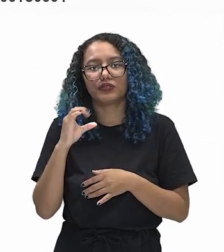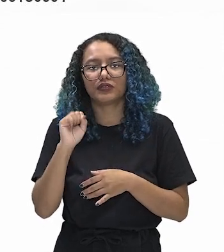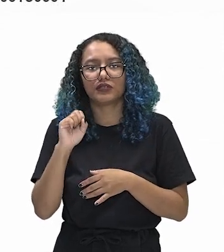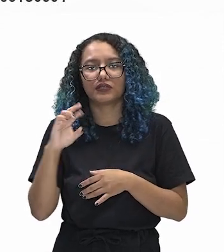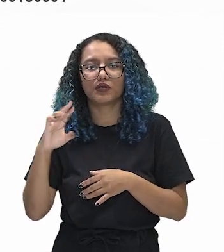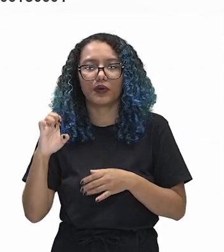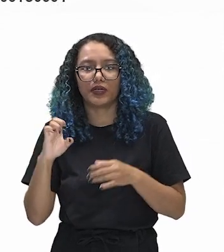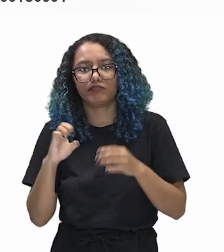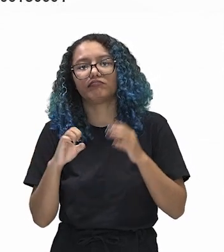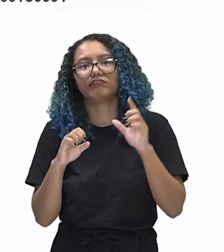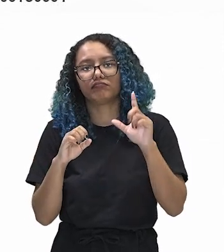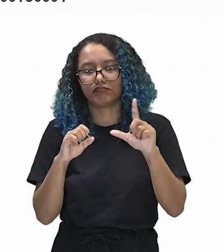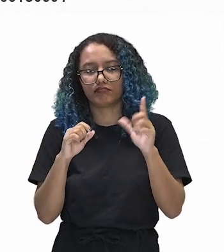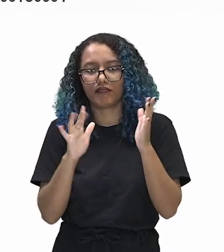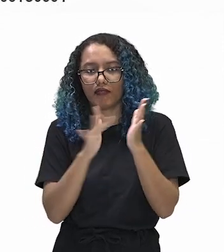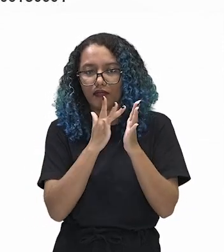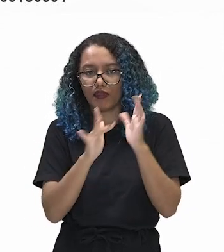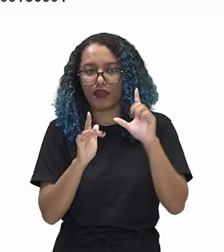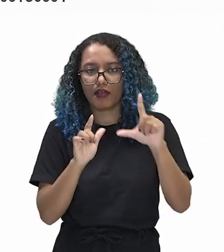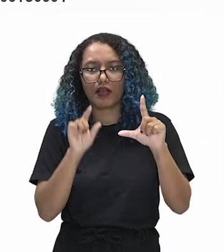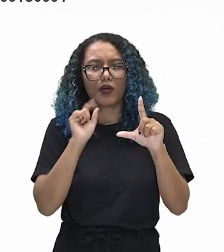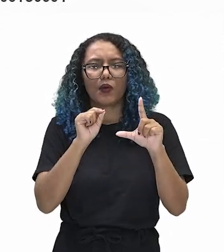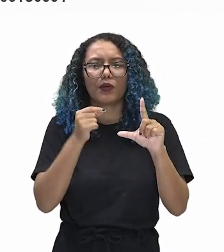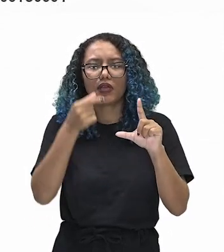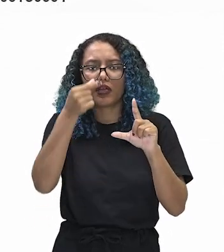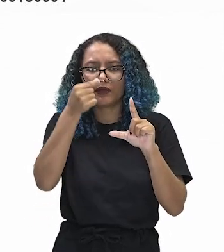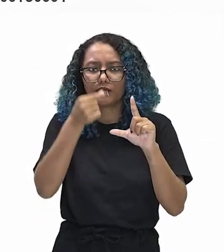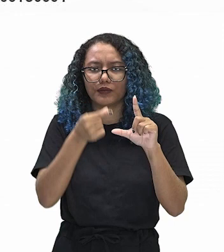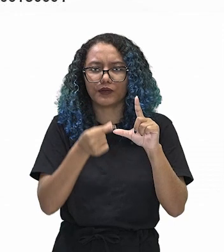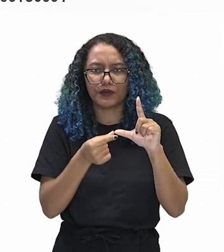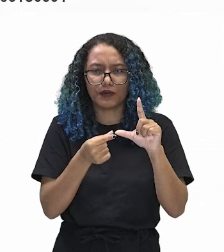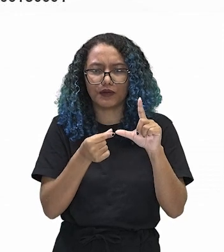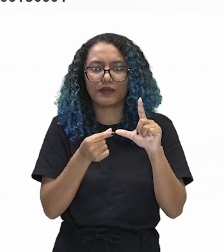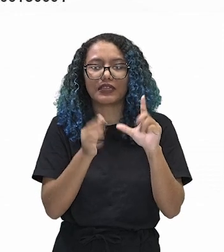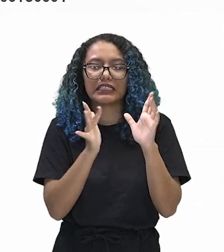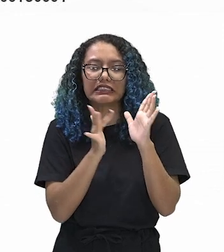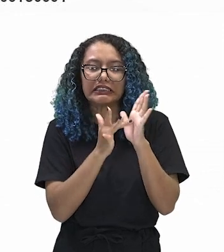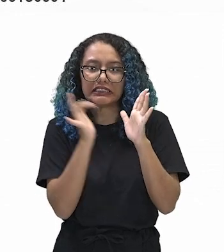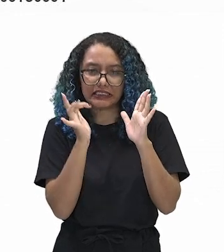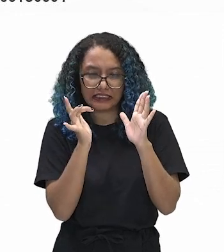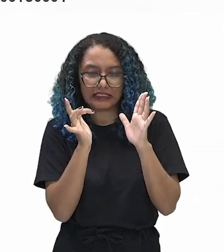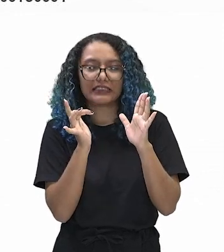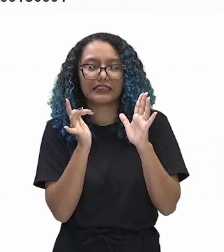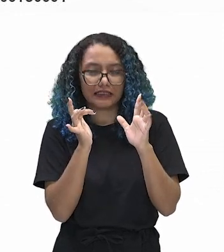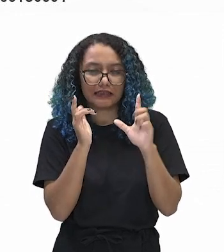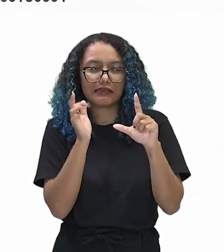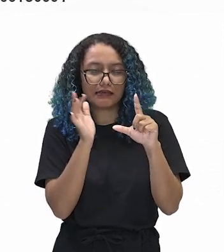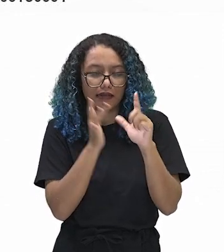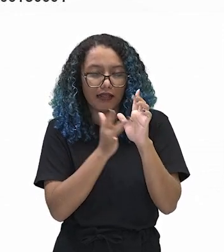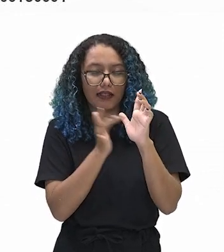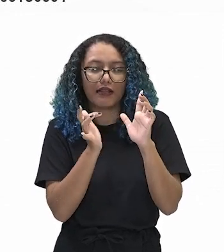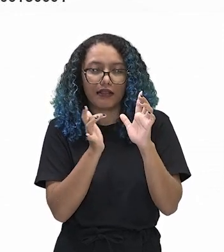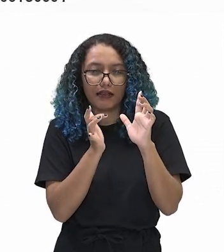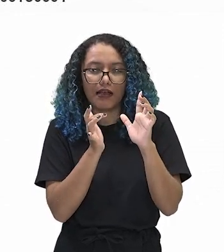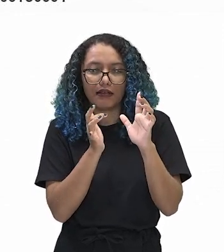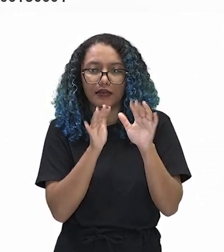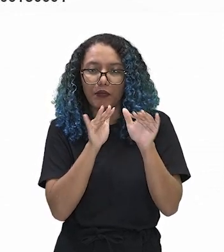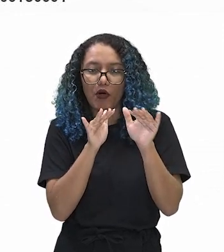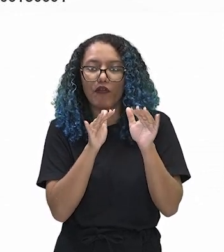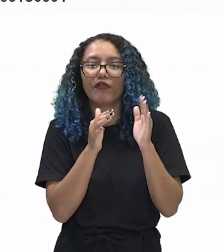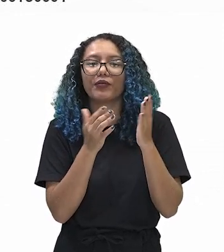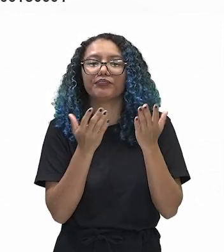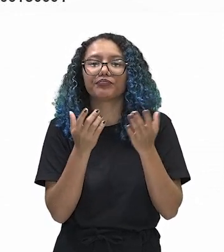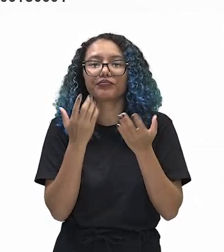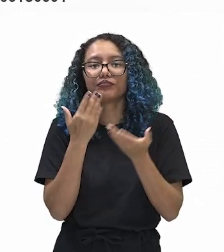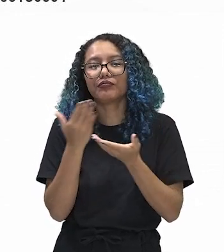tela touchscreen, ela é uma tela que é sensível ao toque, tá, pessoal? A tela touchscreen, como vocês podem bem ver